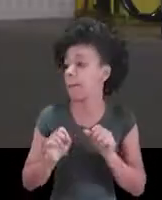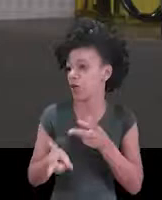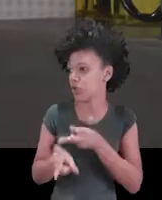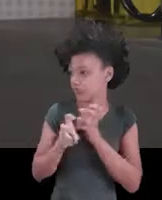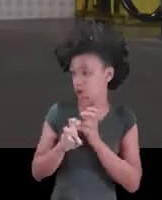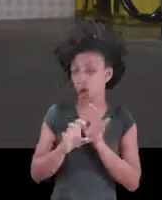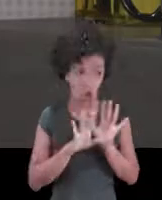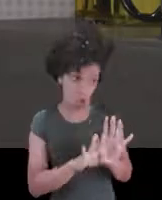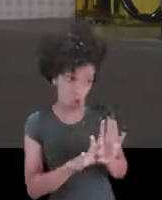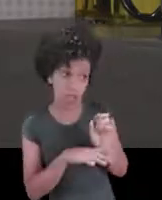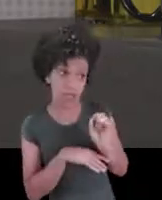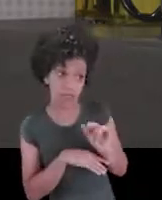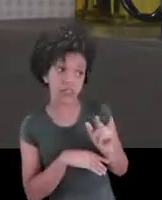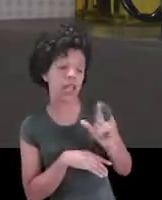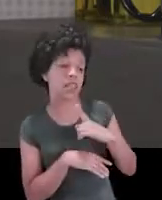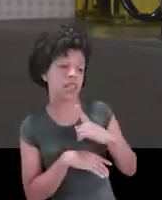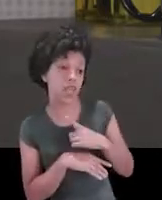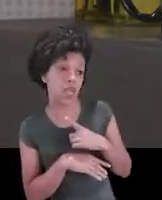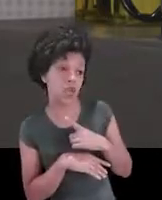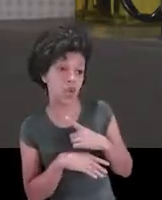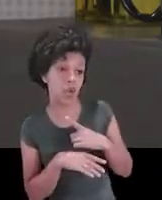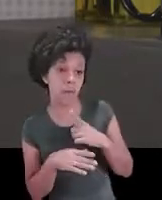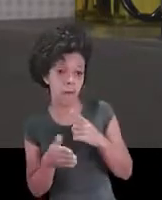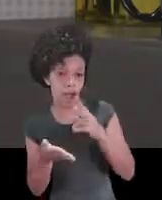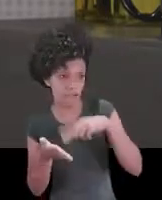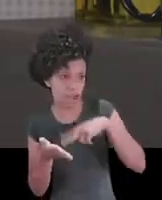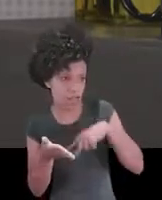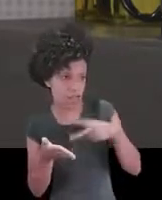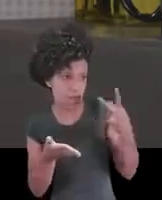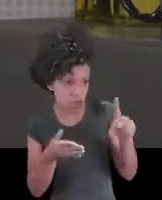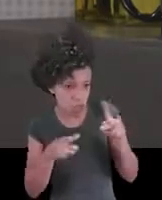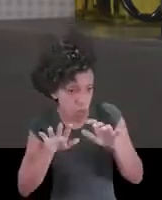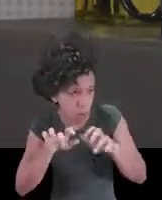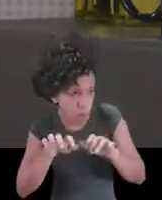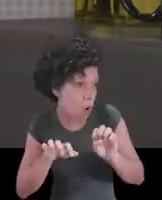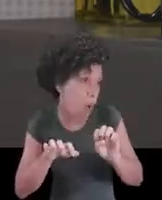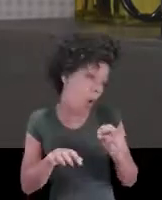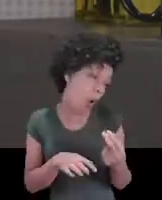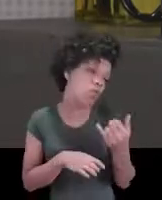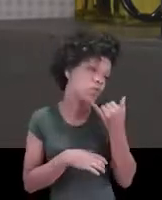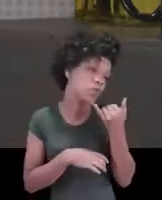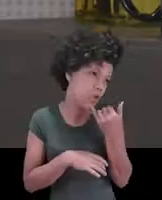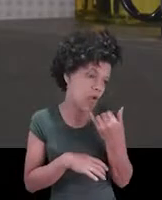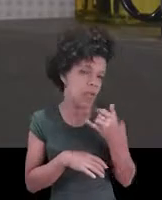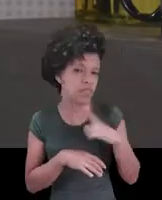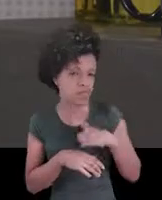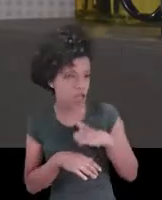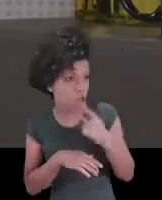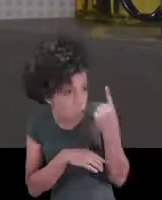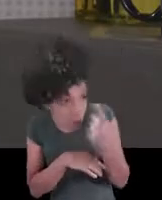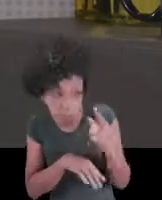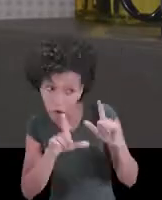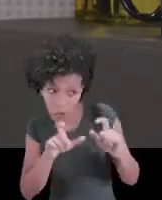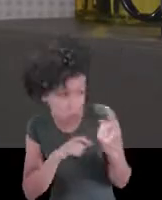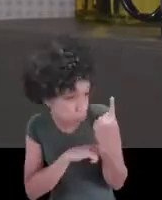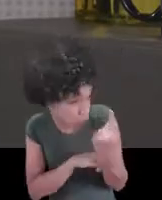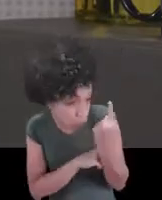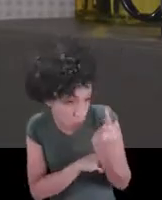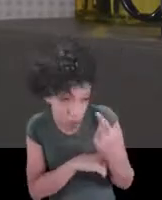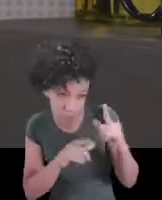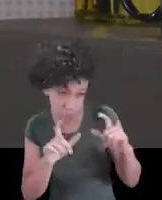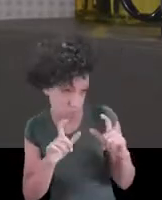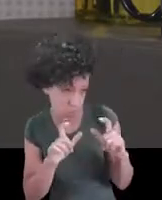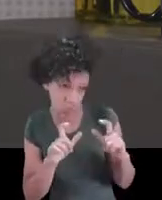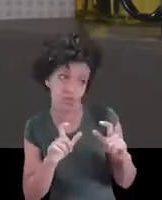você pode ser aí se você sofre uma busca e apreensão e analisar o seu computador ou celular e tá constando uma foto só